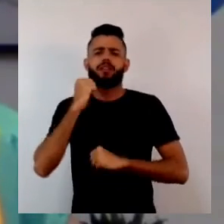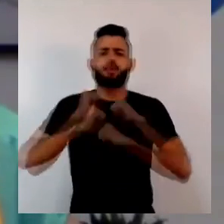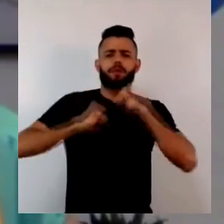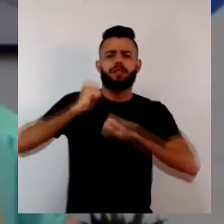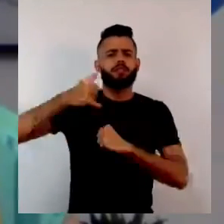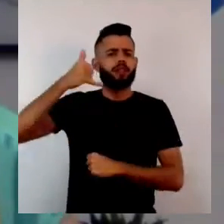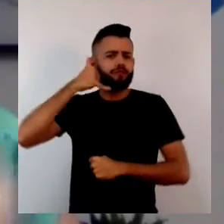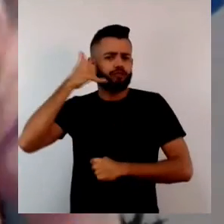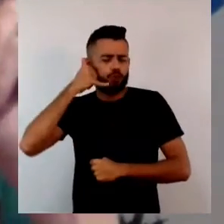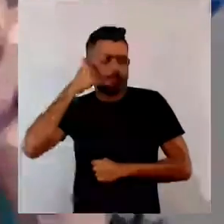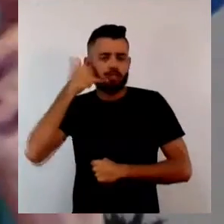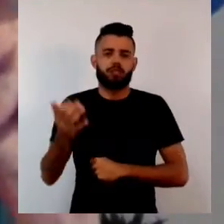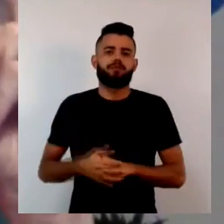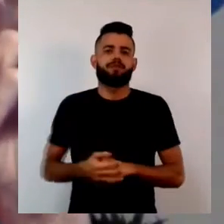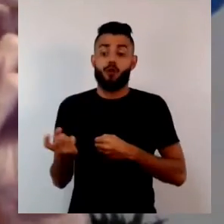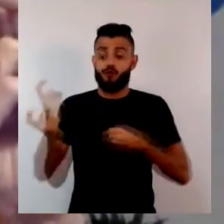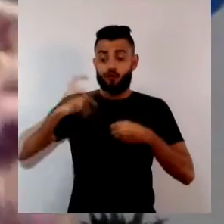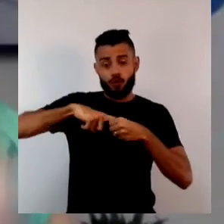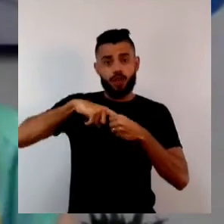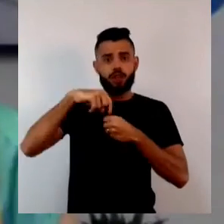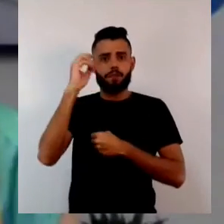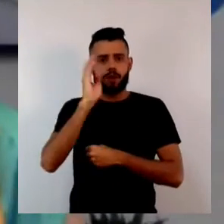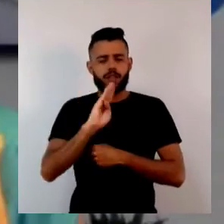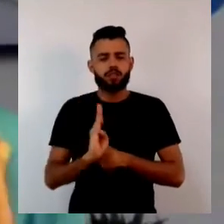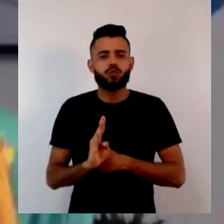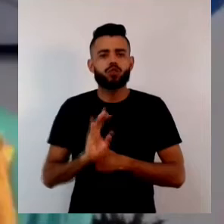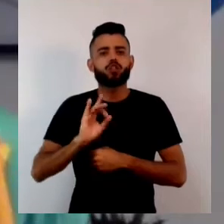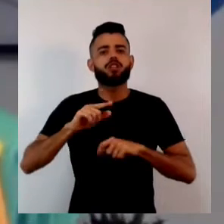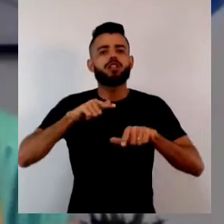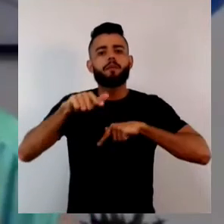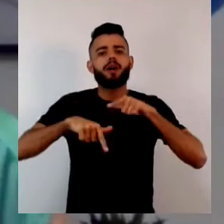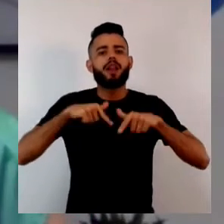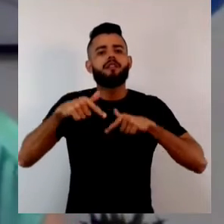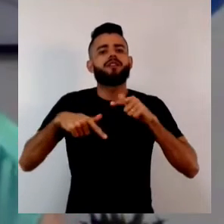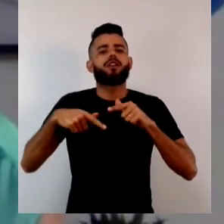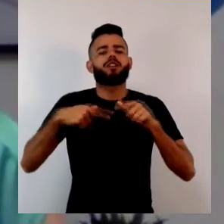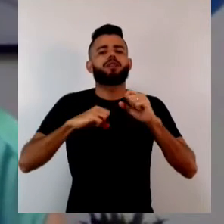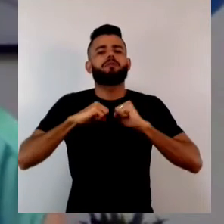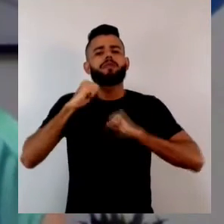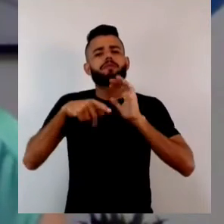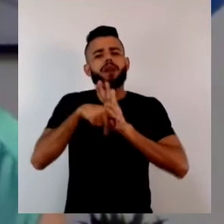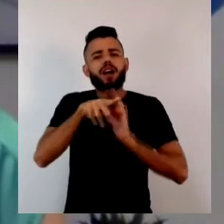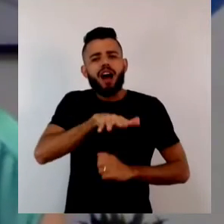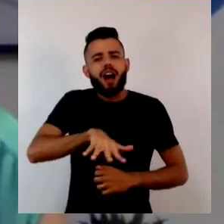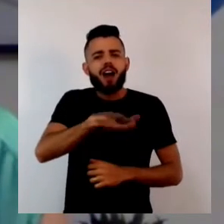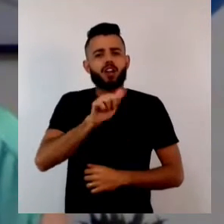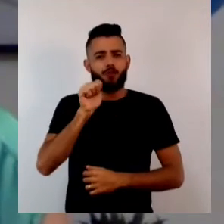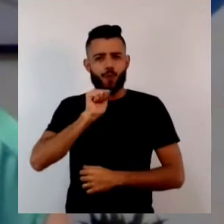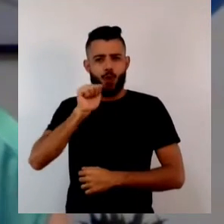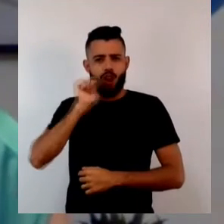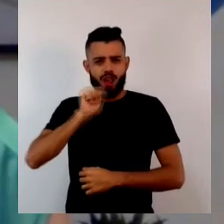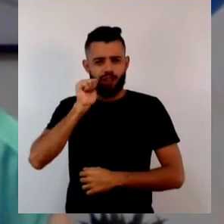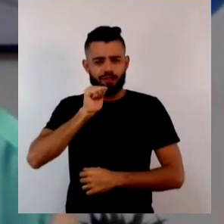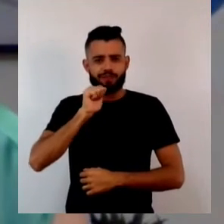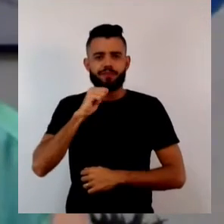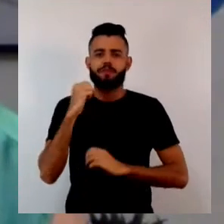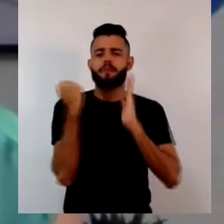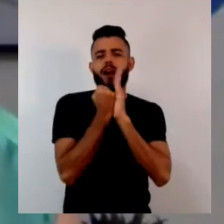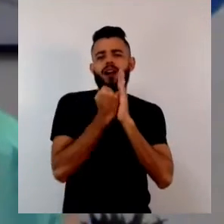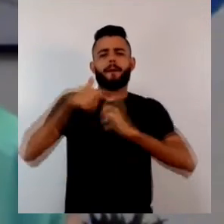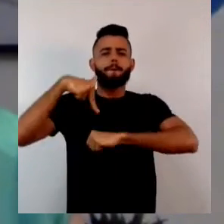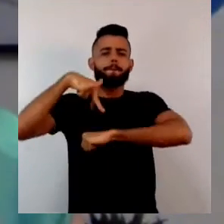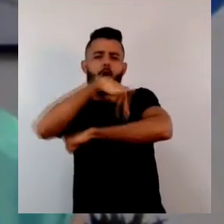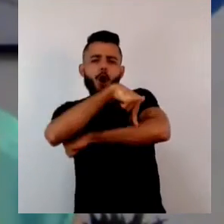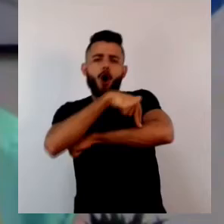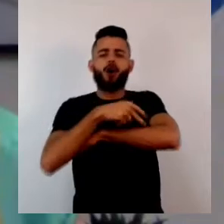e só pegava conta de mulher. Então, todas as marcas de moda, beleza,